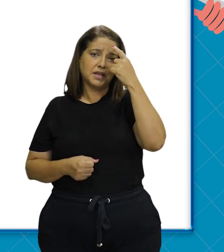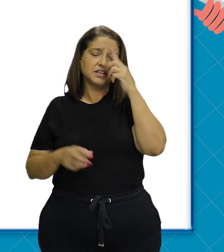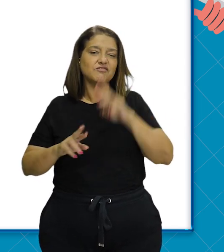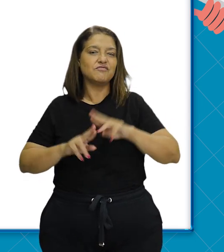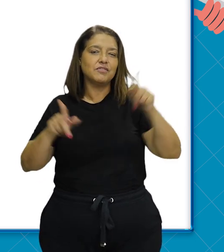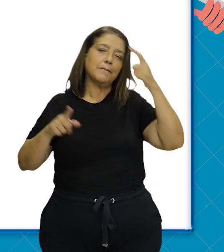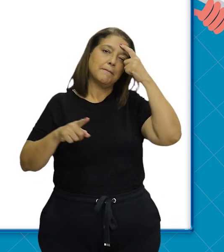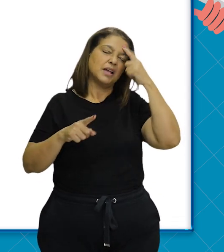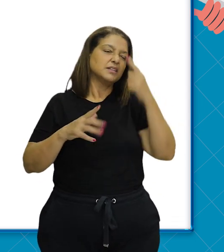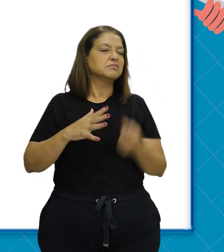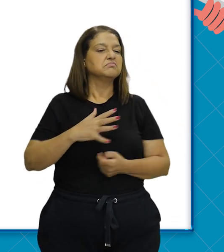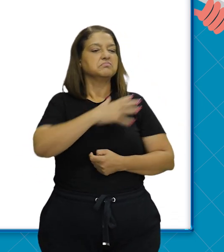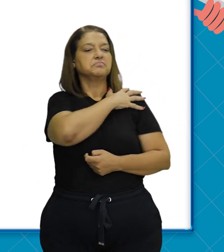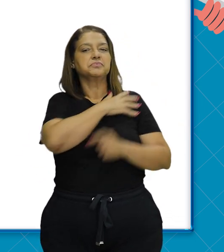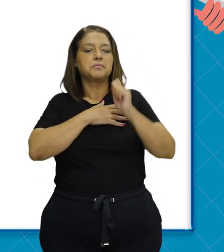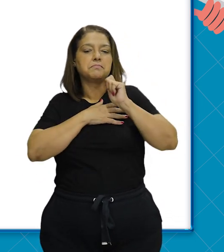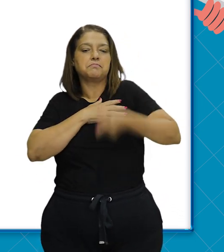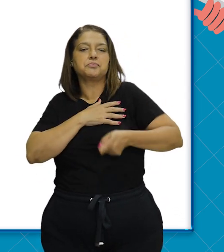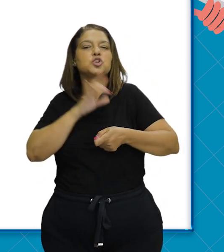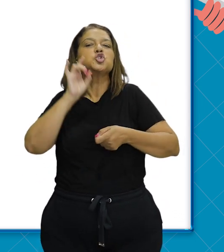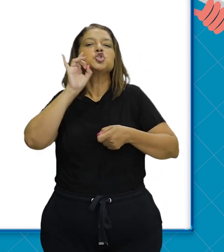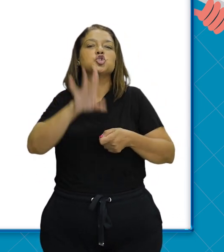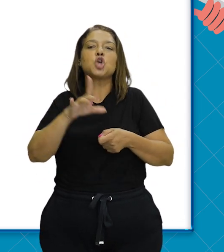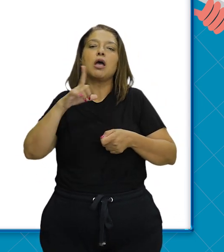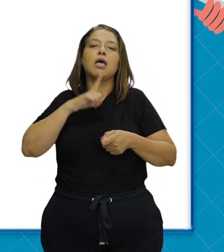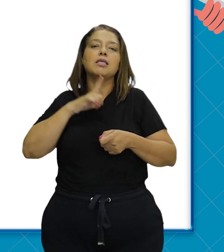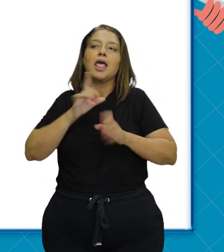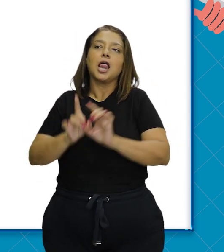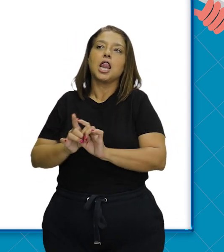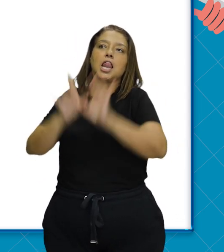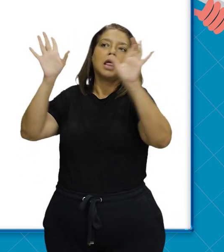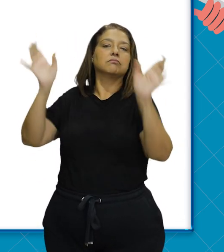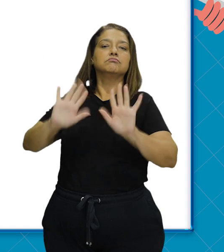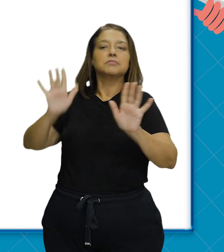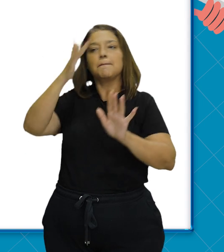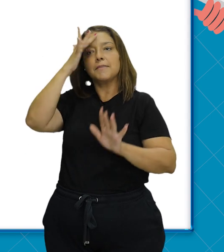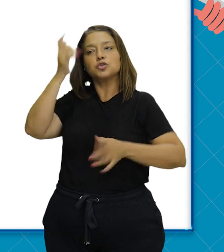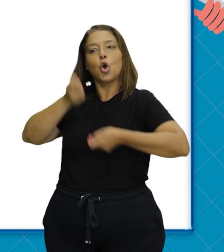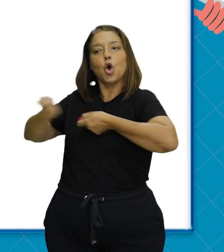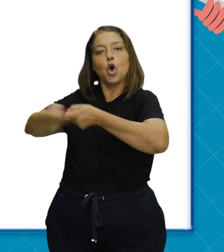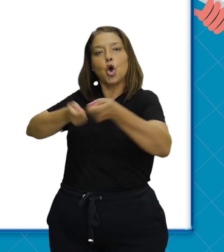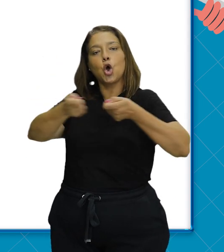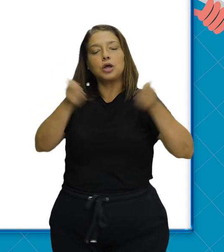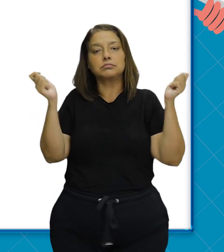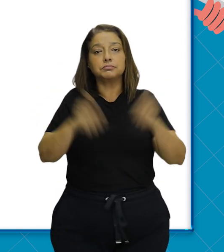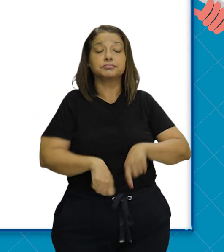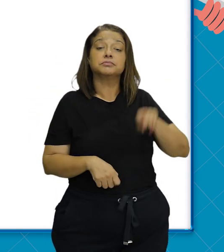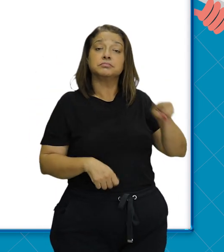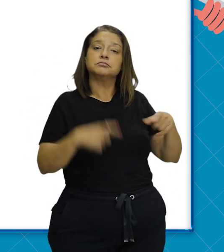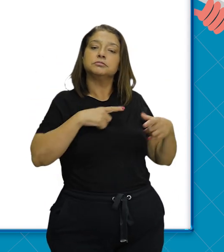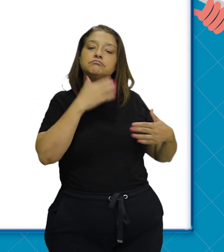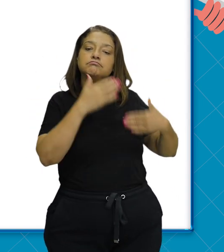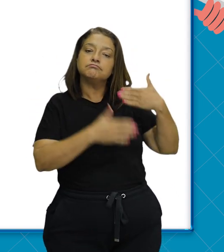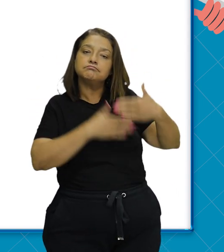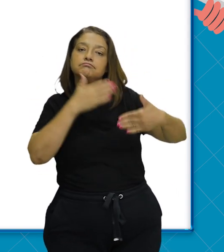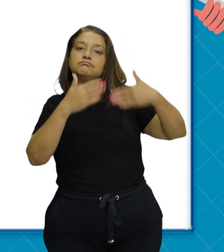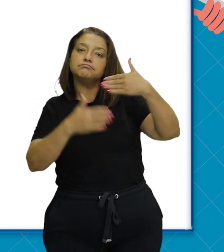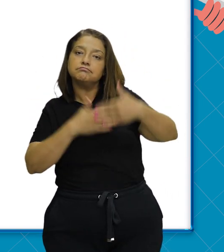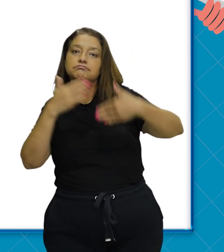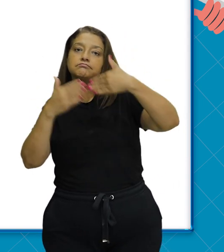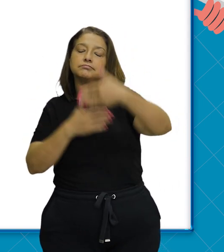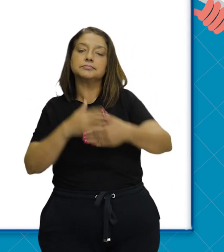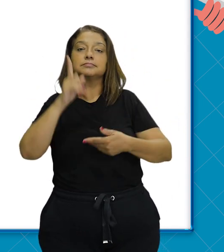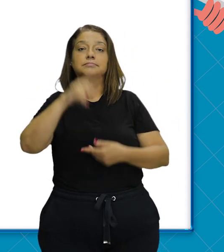que a ditadura era só um período de transição para assegurar o liberalismo no país. Assim, ele iniciou de uma forma lenta e gradual a transição